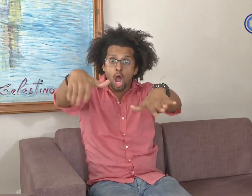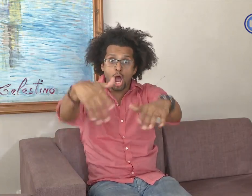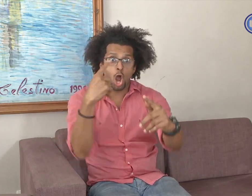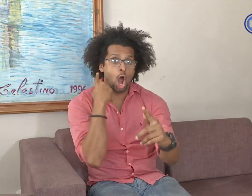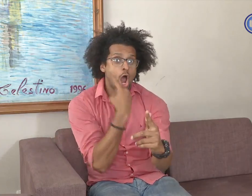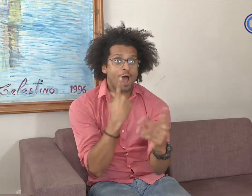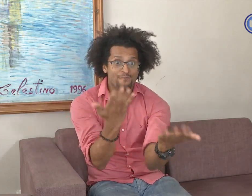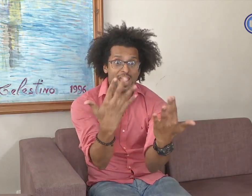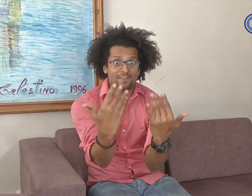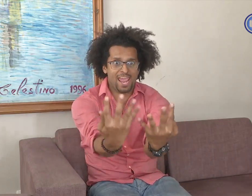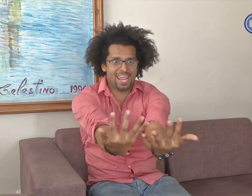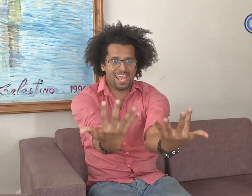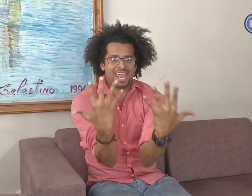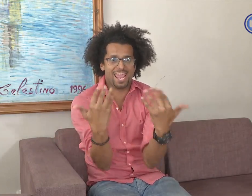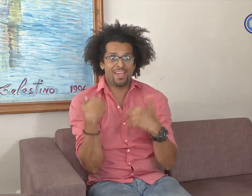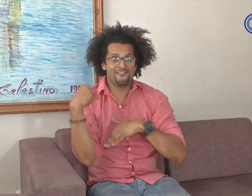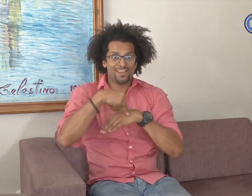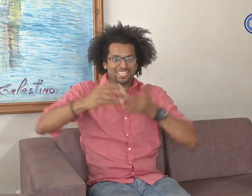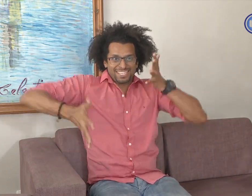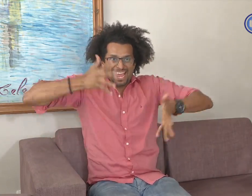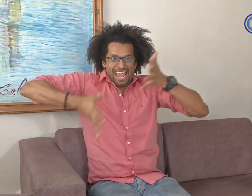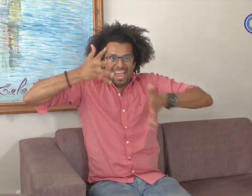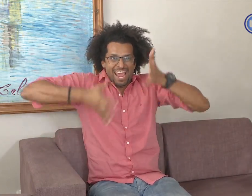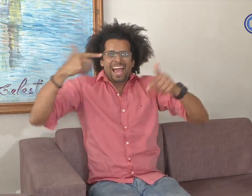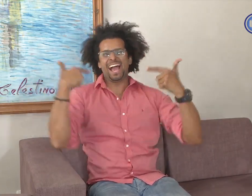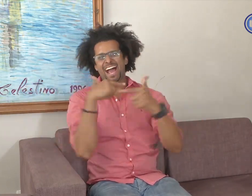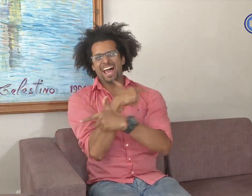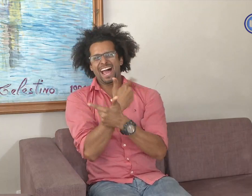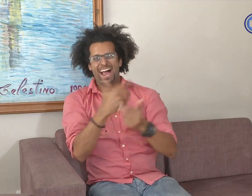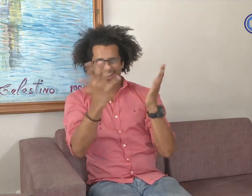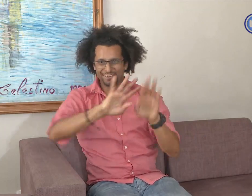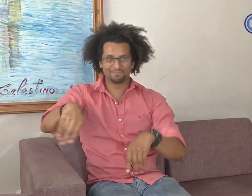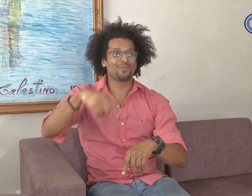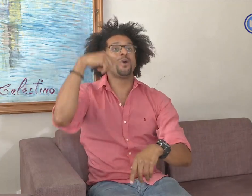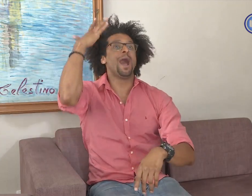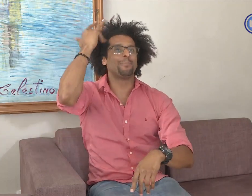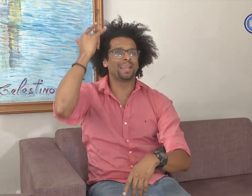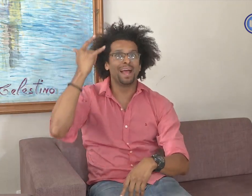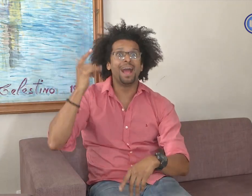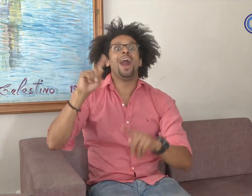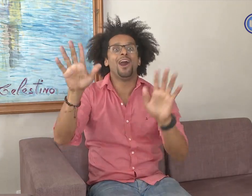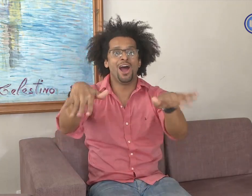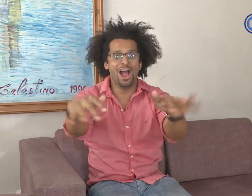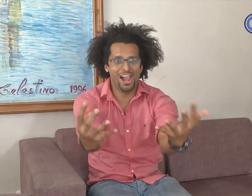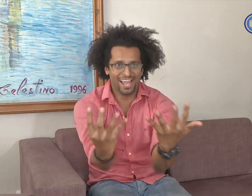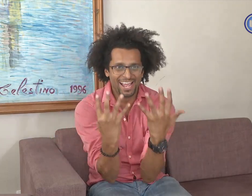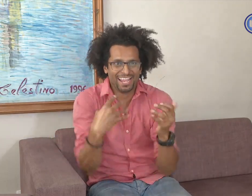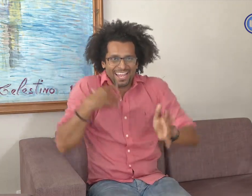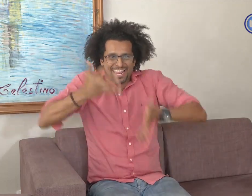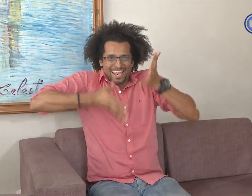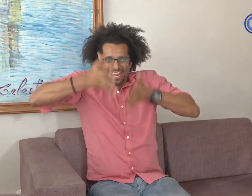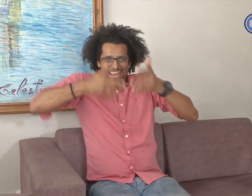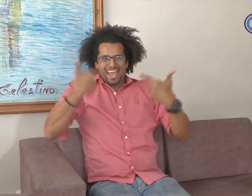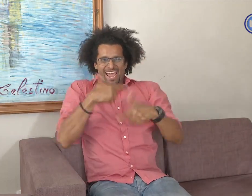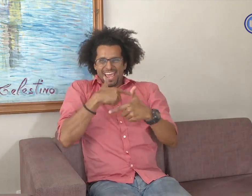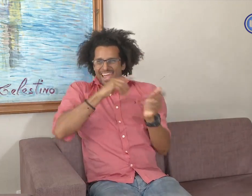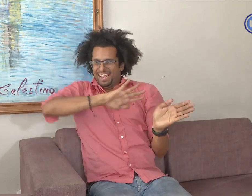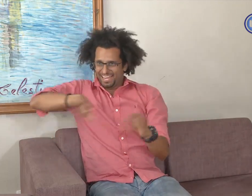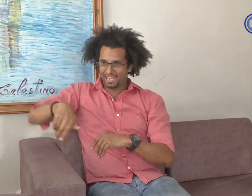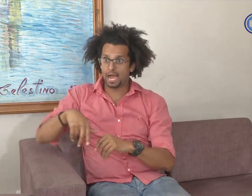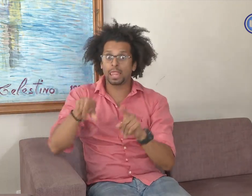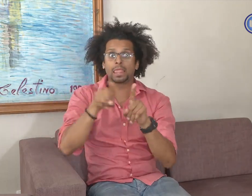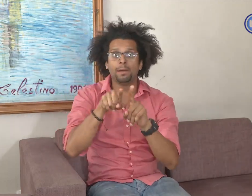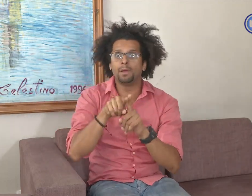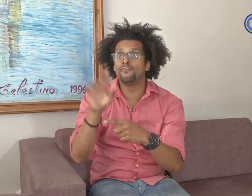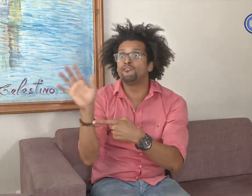sempre chamava, vamos ver aqui uma piada que eu vou contar. E os surdos gostavam bastante, davam risadas. Outra reunião de